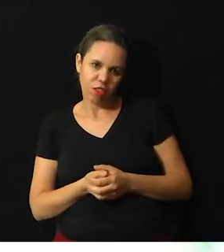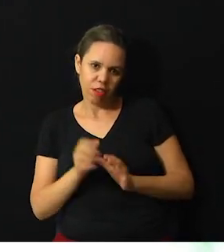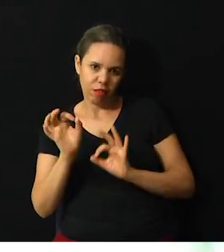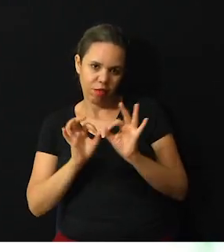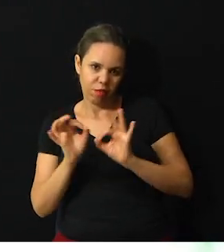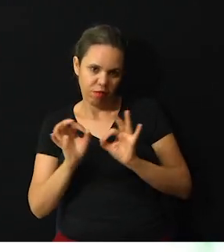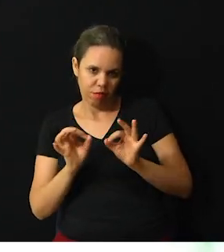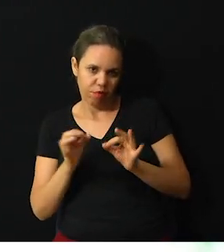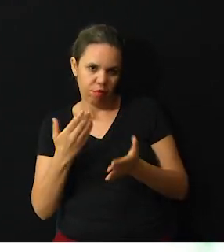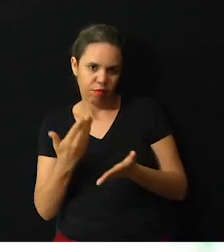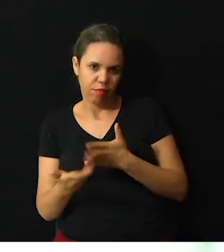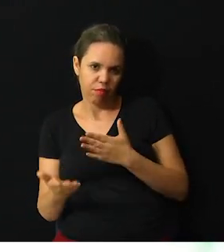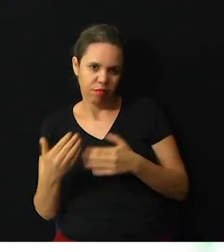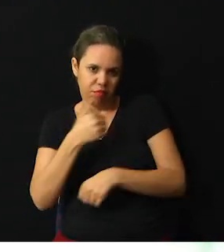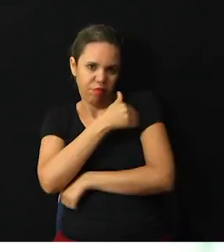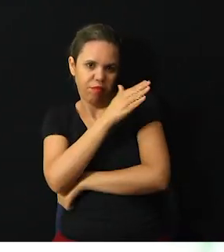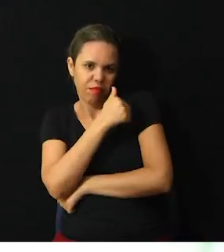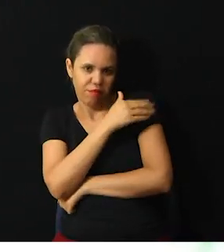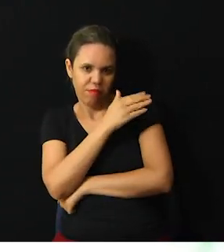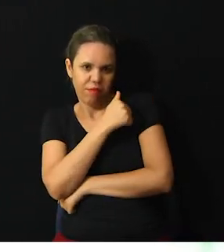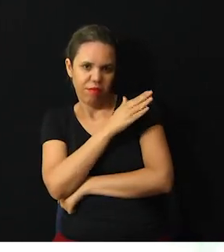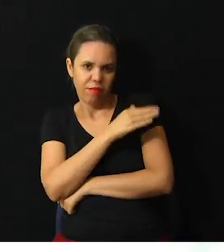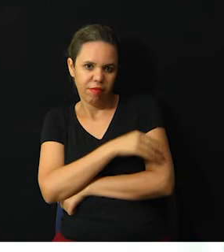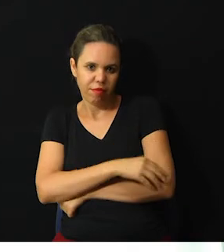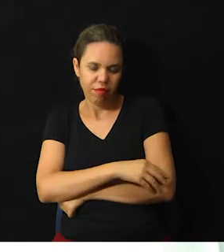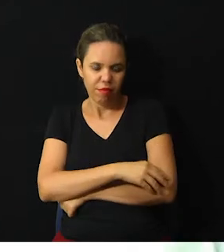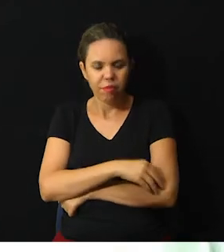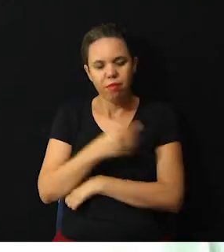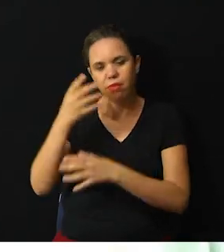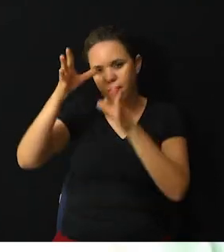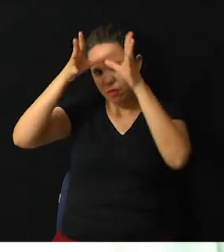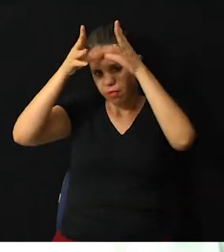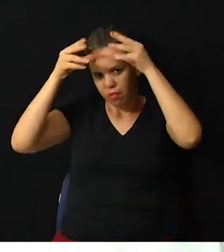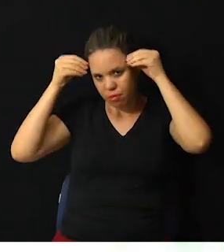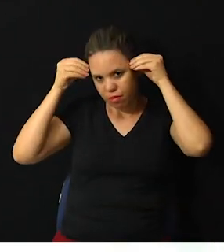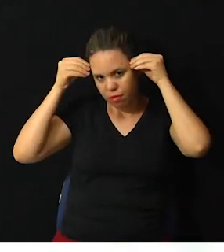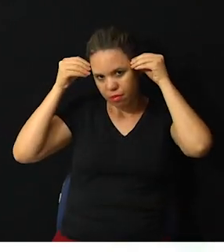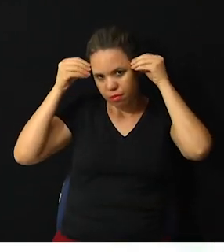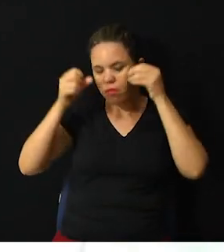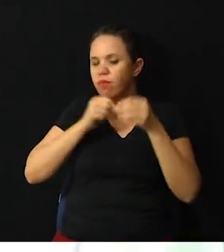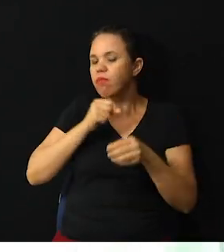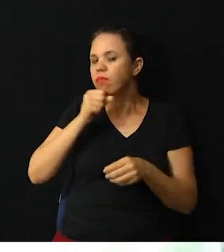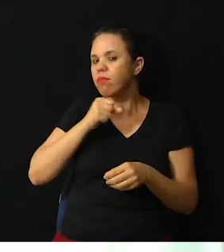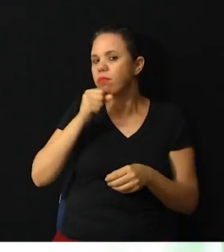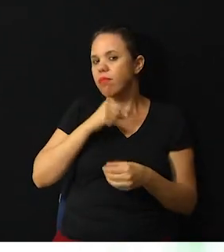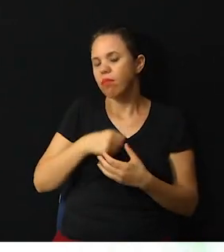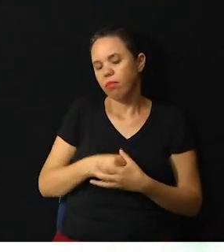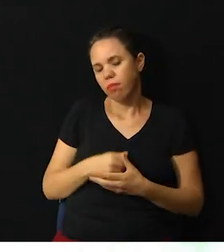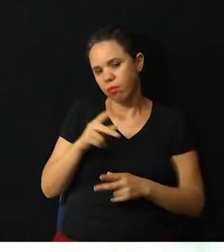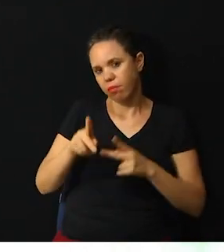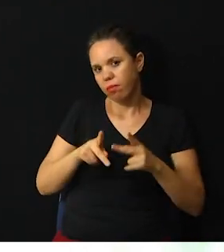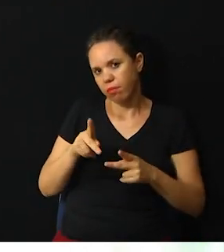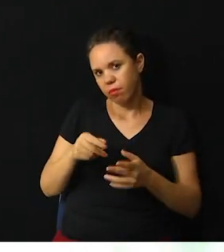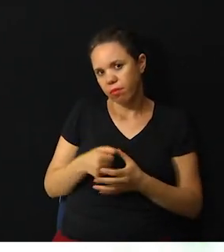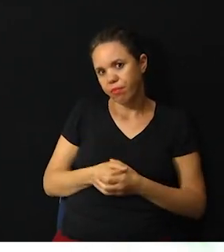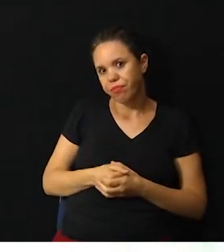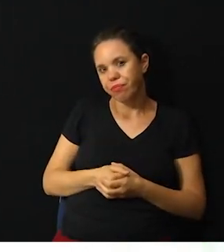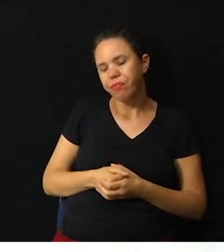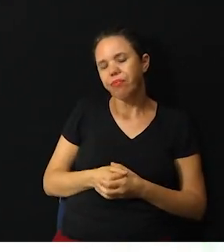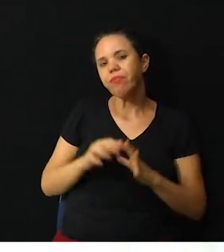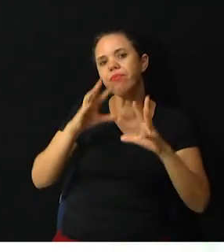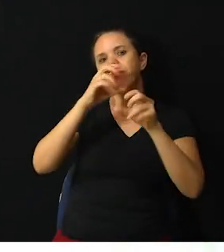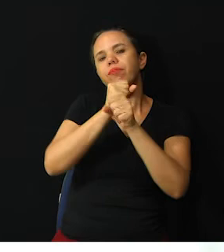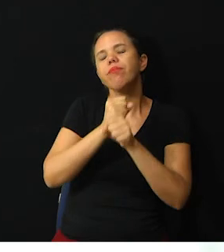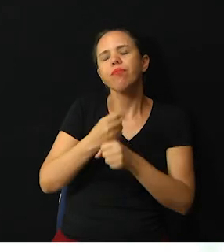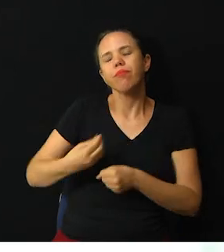se organizar e de como perder um pouco do preconceito do Alzheimer, mas de envelhecer em geral, né? As pessoas têm